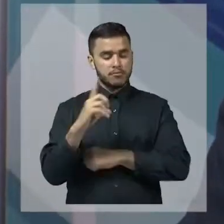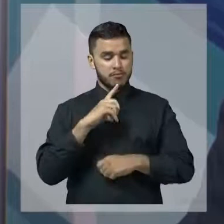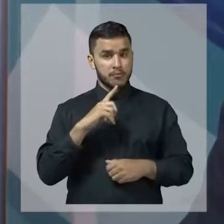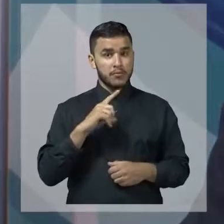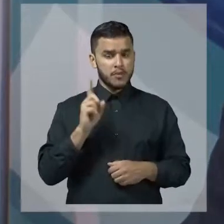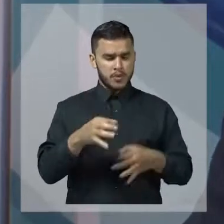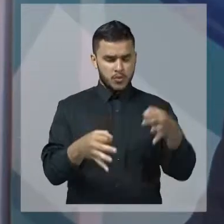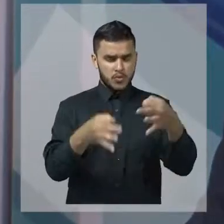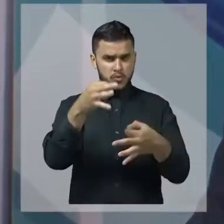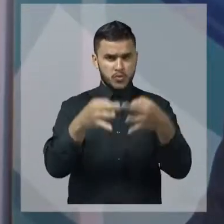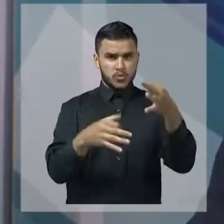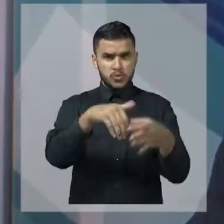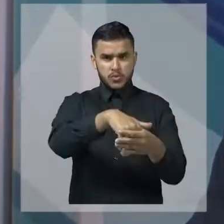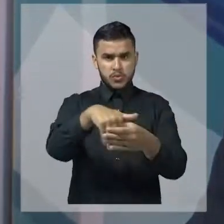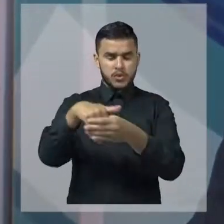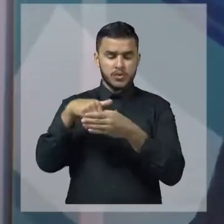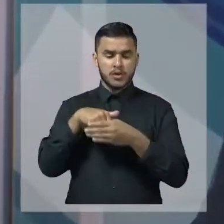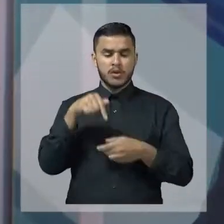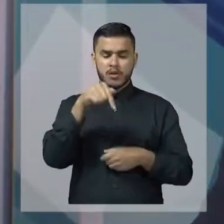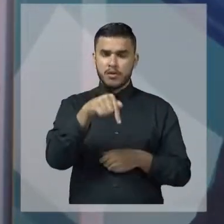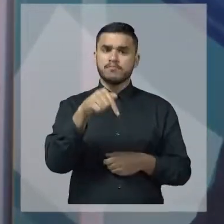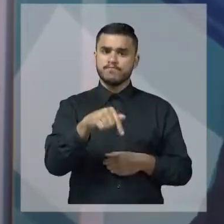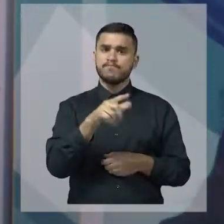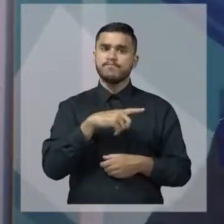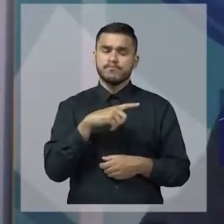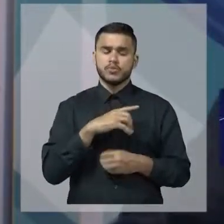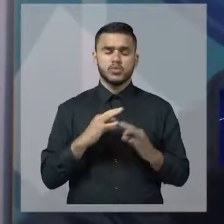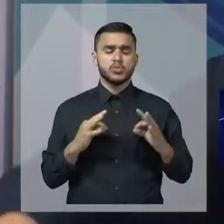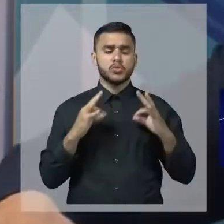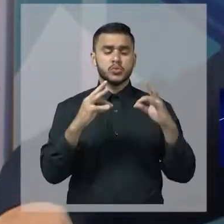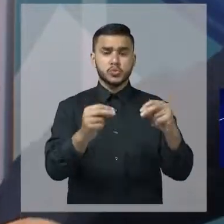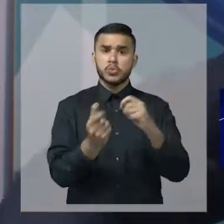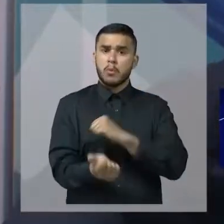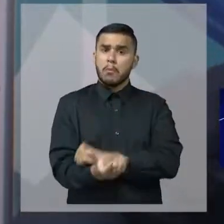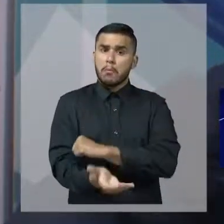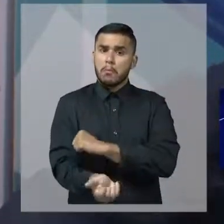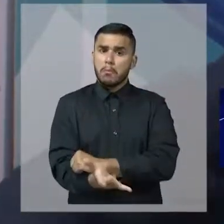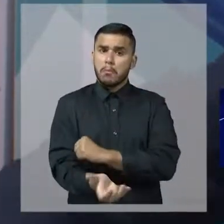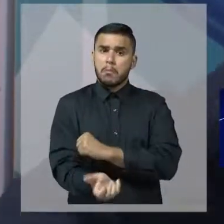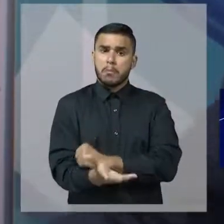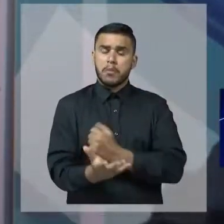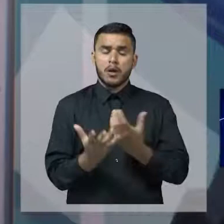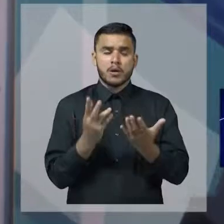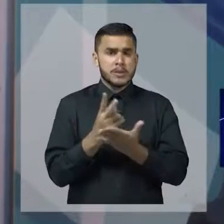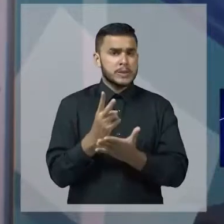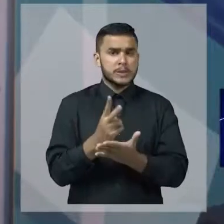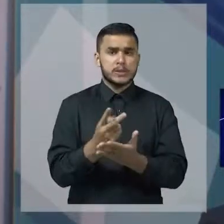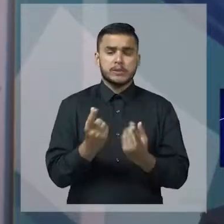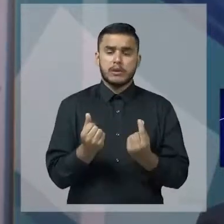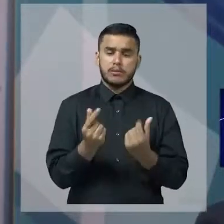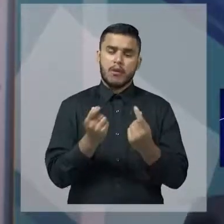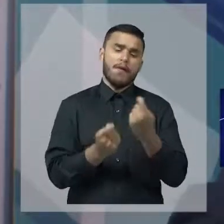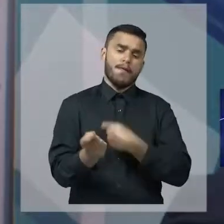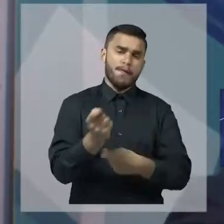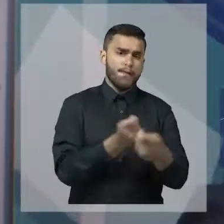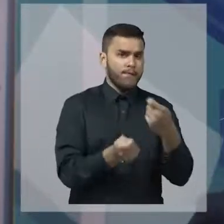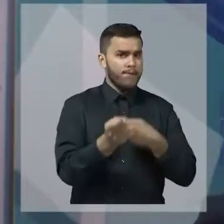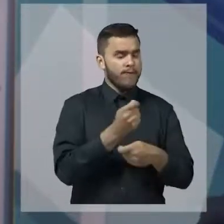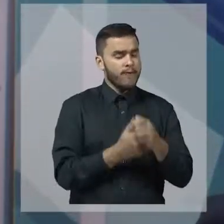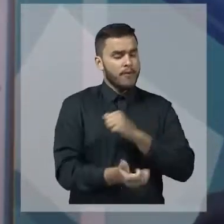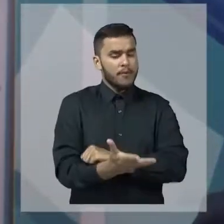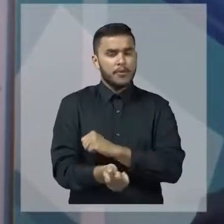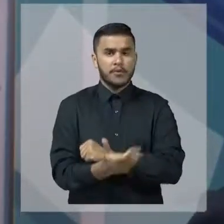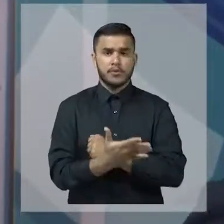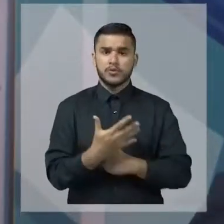foi transformada na maior lavanderia do Brasil. A corrupção drenava dinheiro do